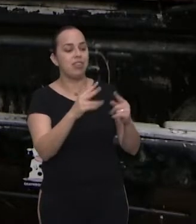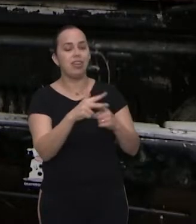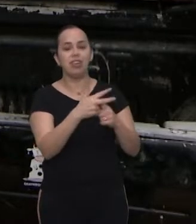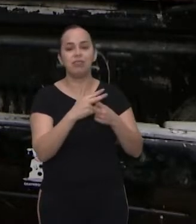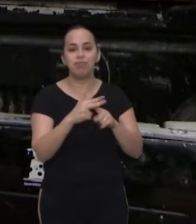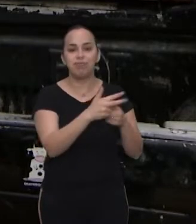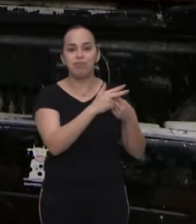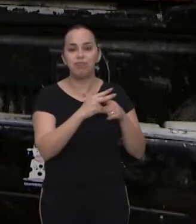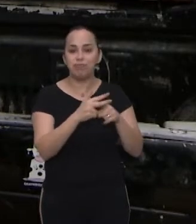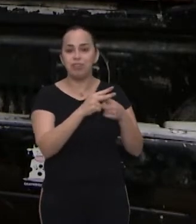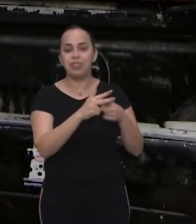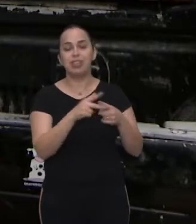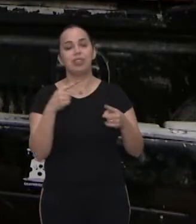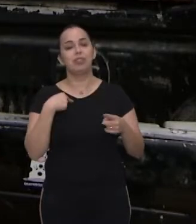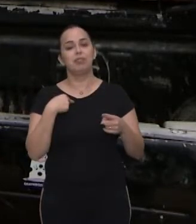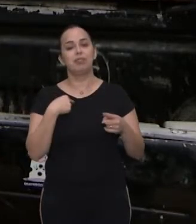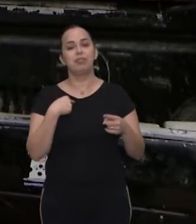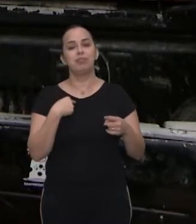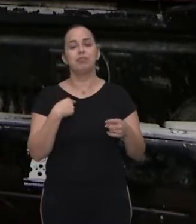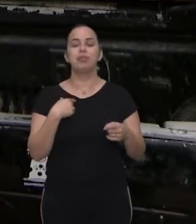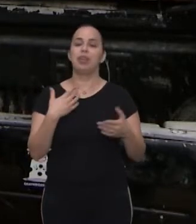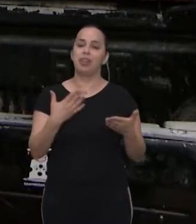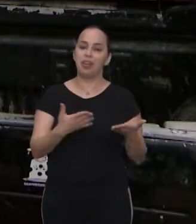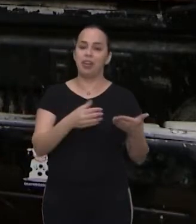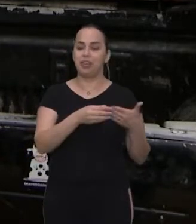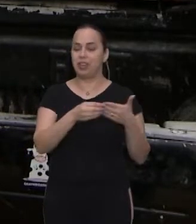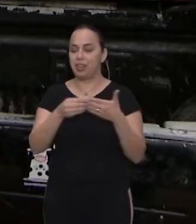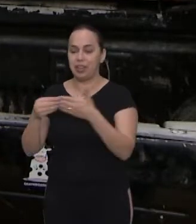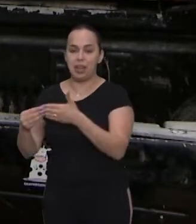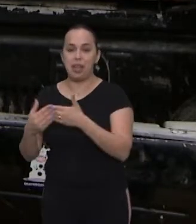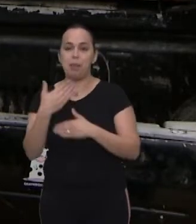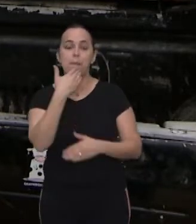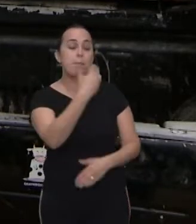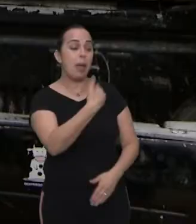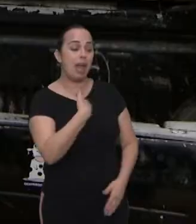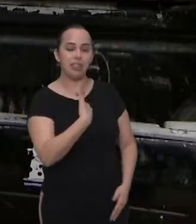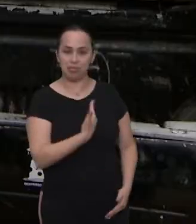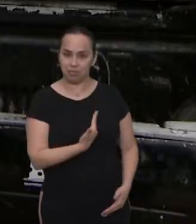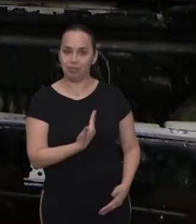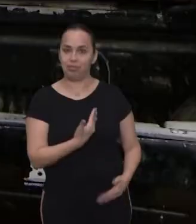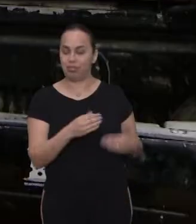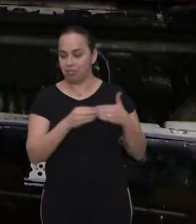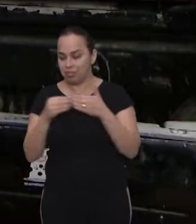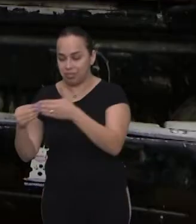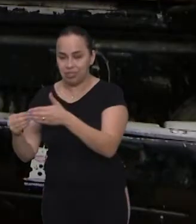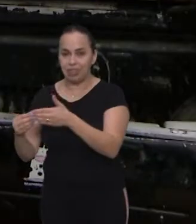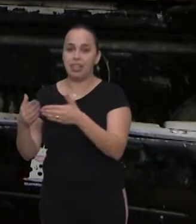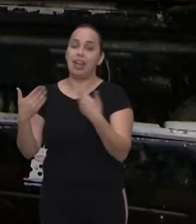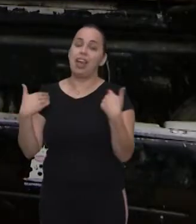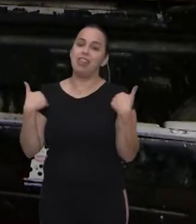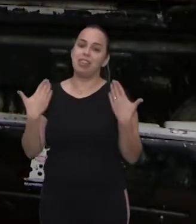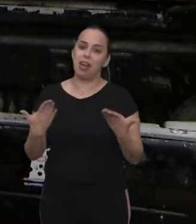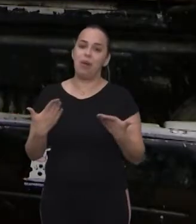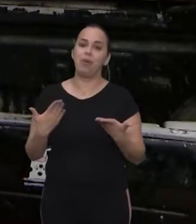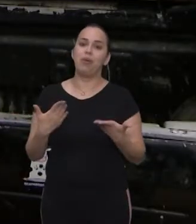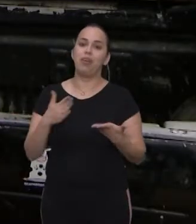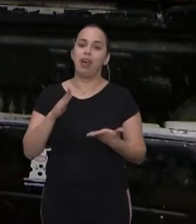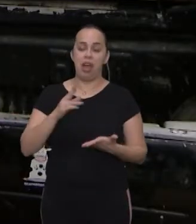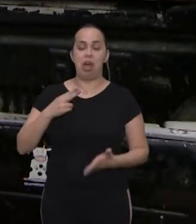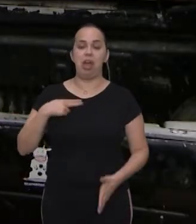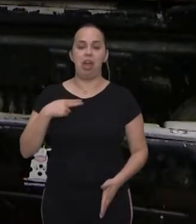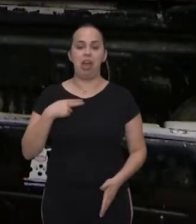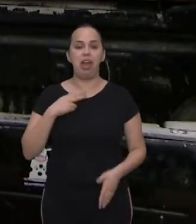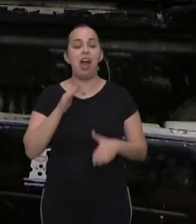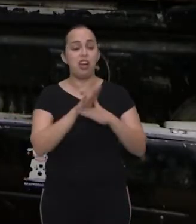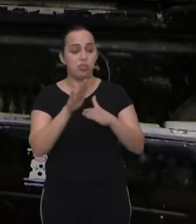algum tipo de reforma como a gente já tem a empresa mão de obra especializada bastante solicitados assim então eu é um serviço assim